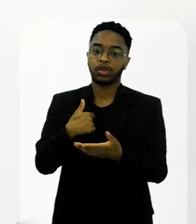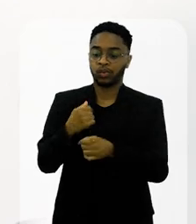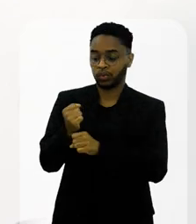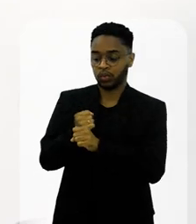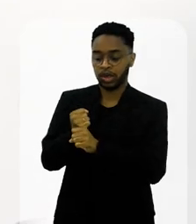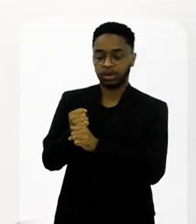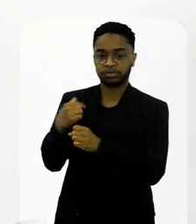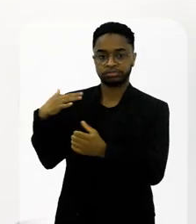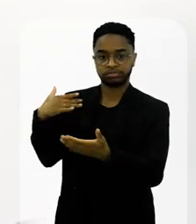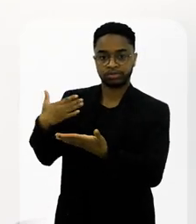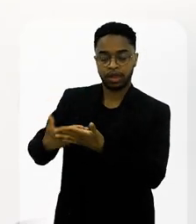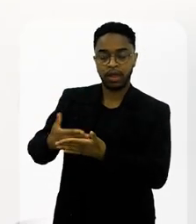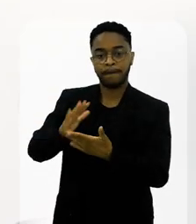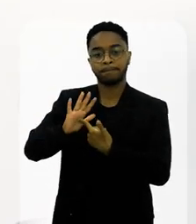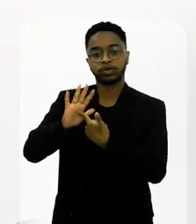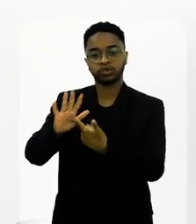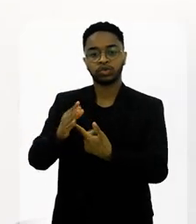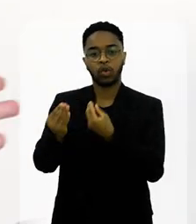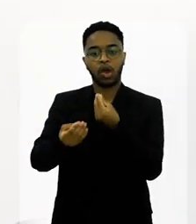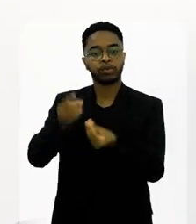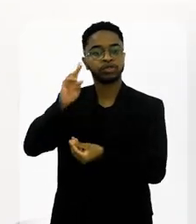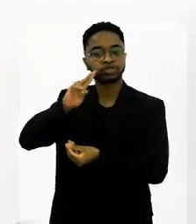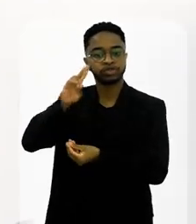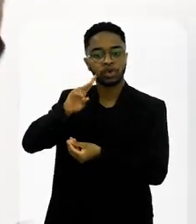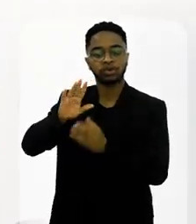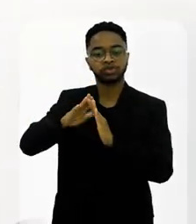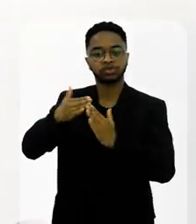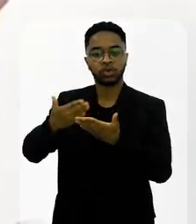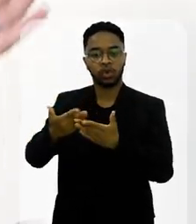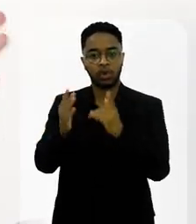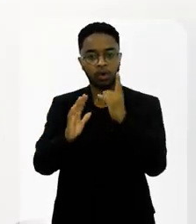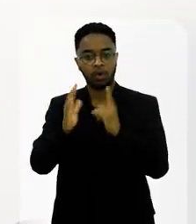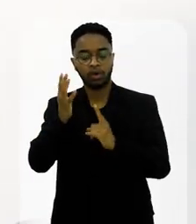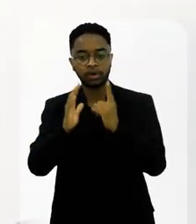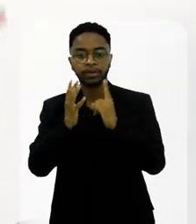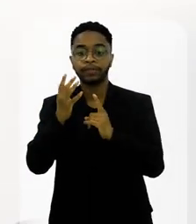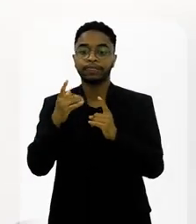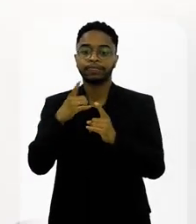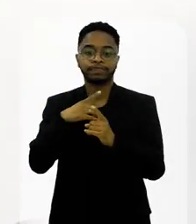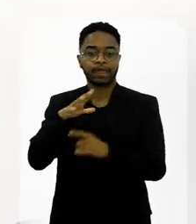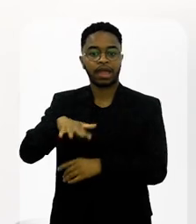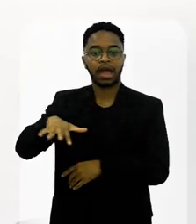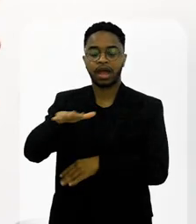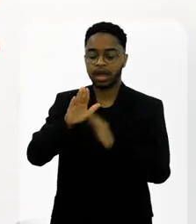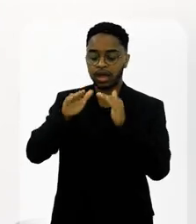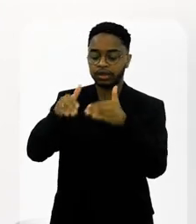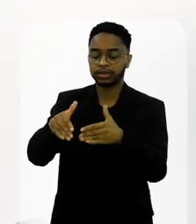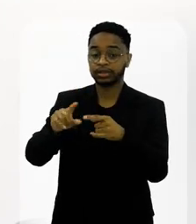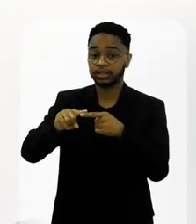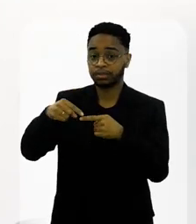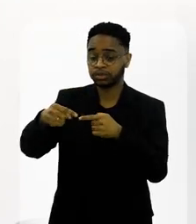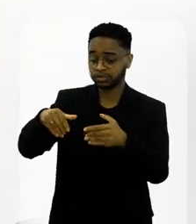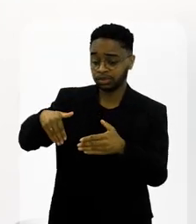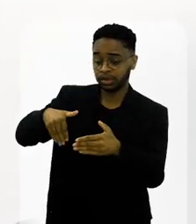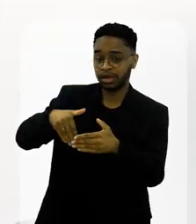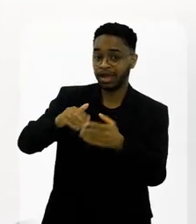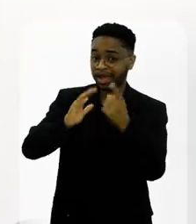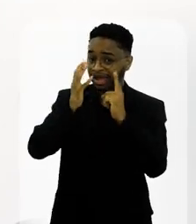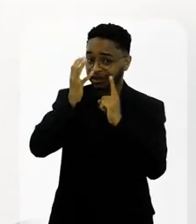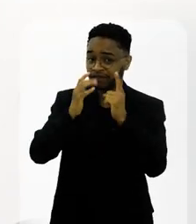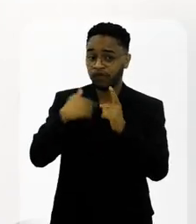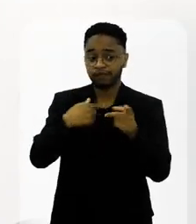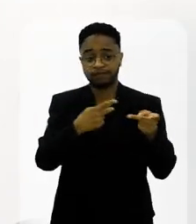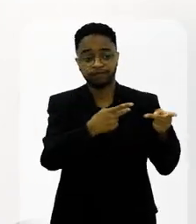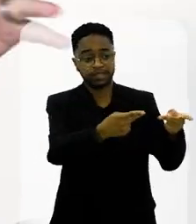ao longo do ano uma parte histórica das escolas, né? Para ter o site, ter uma área ali fixa. E perto do